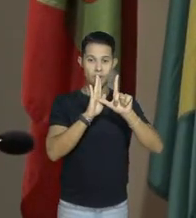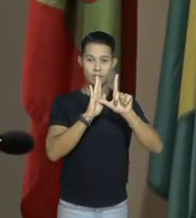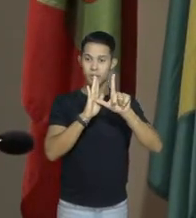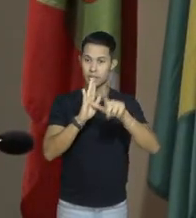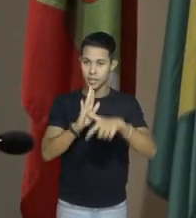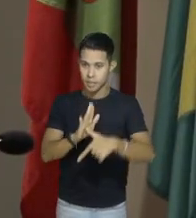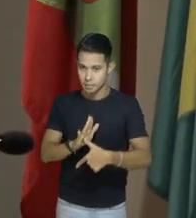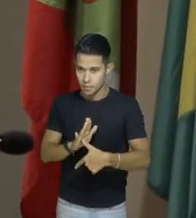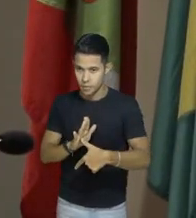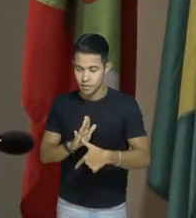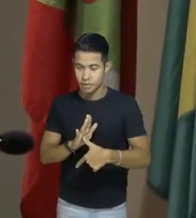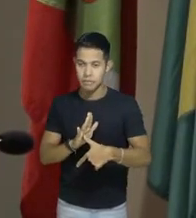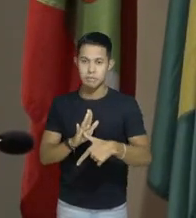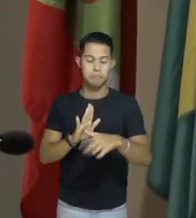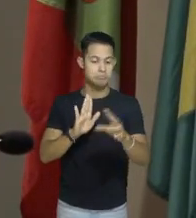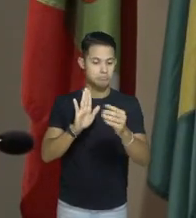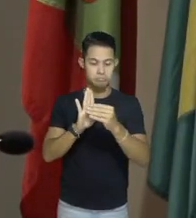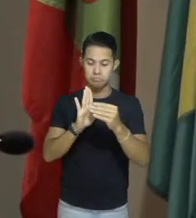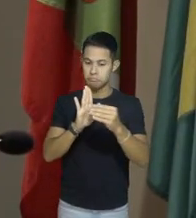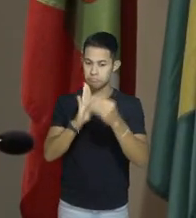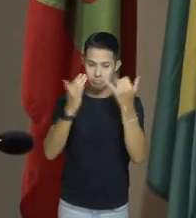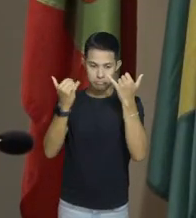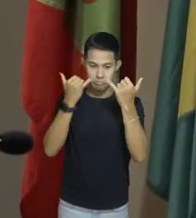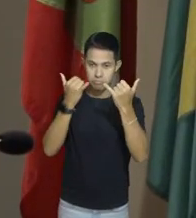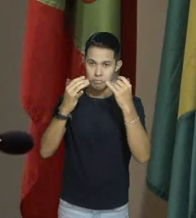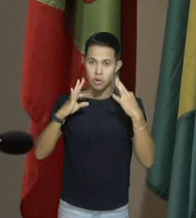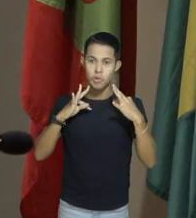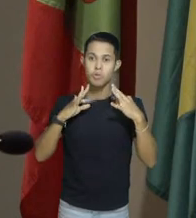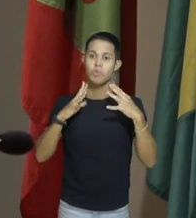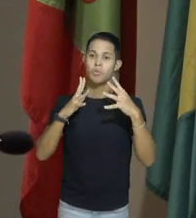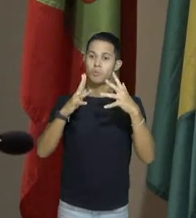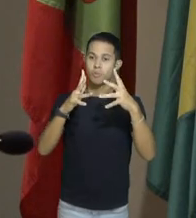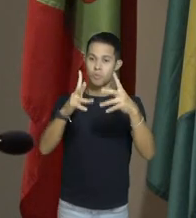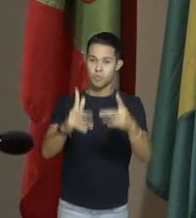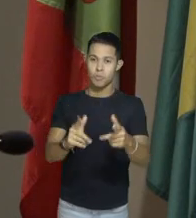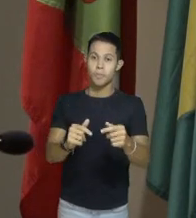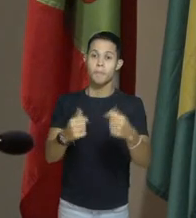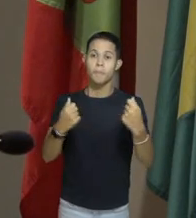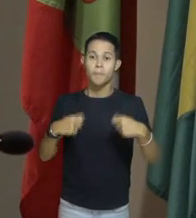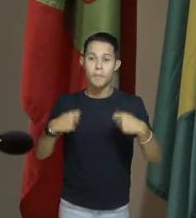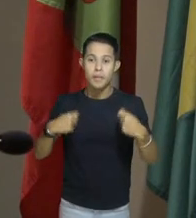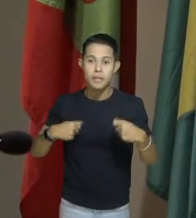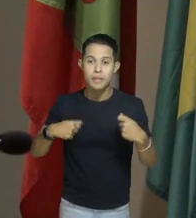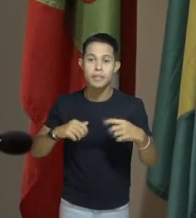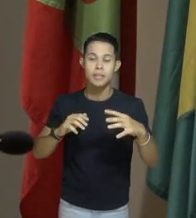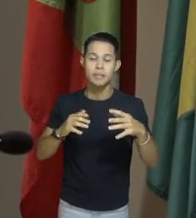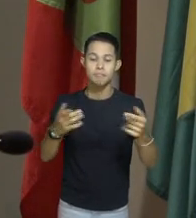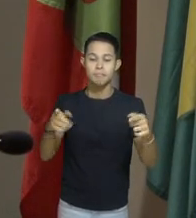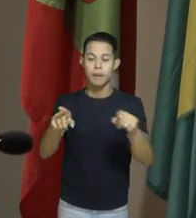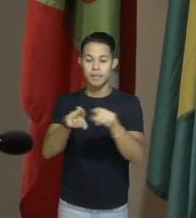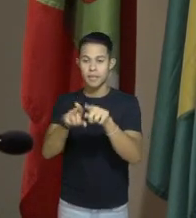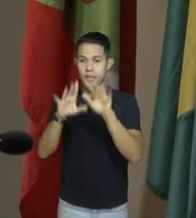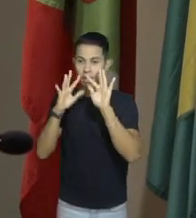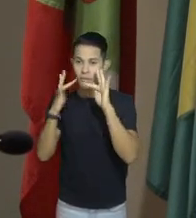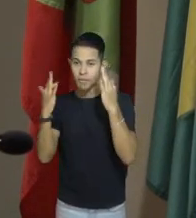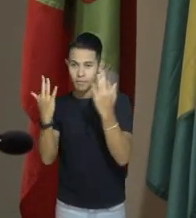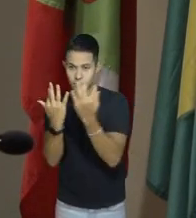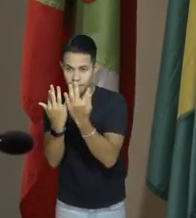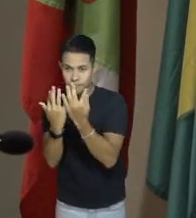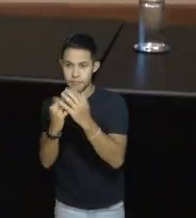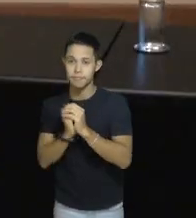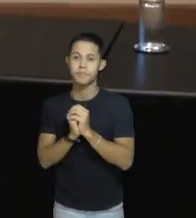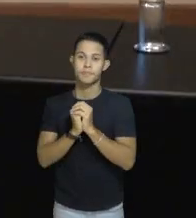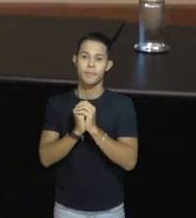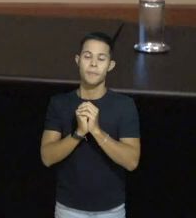depois de ter um laudo, depois de ter um diagnóstico, né? Estabelecer parceria com as famílias. Uma